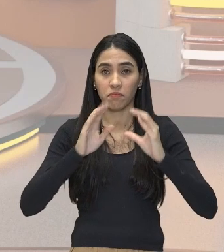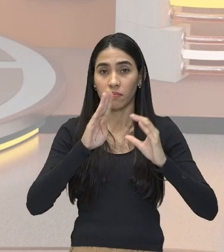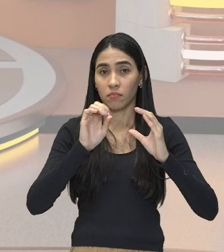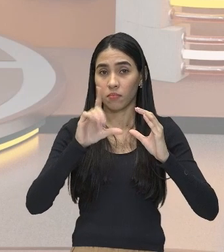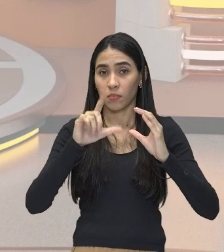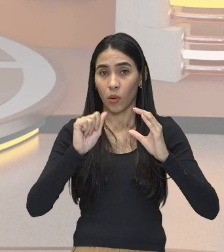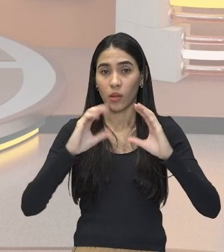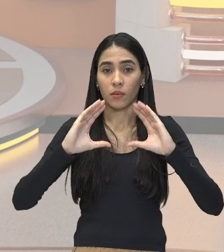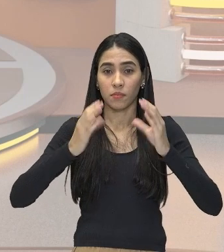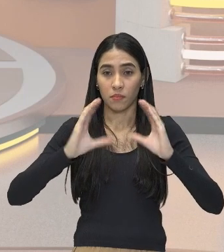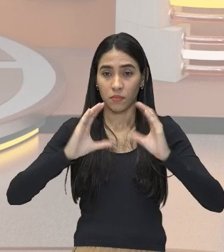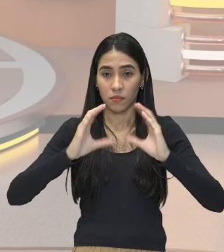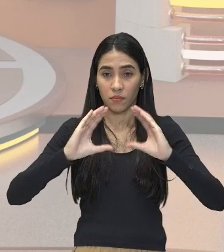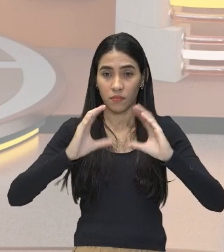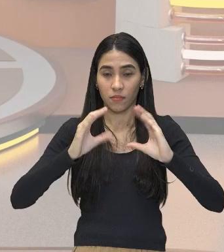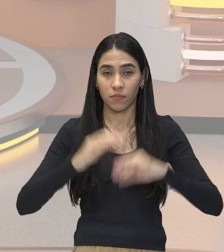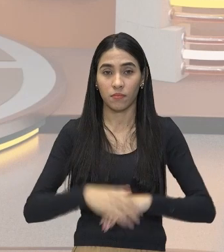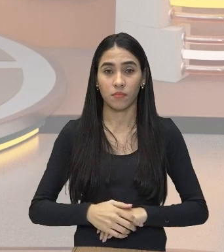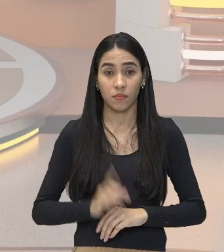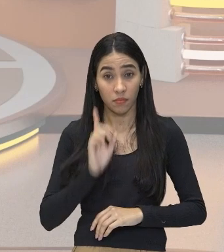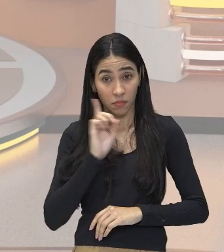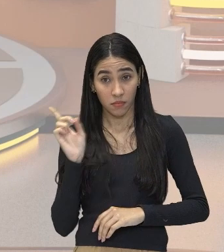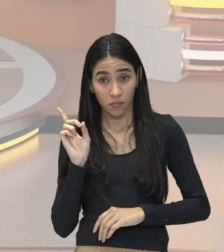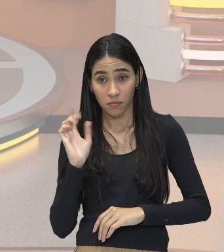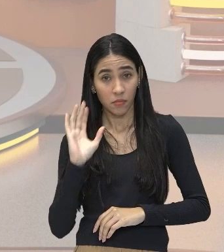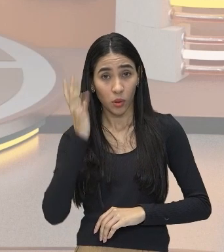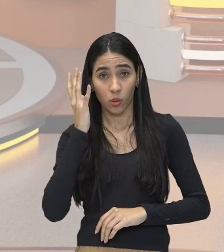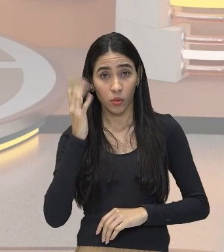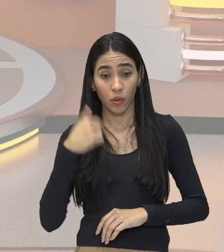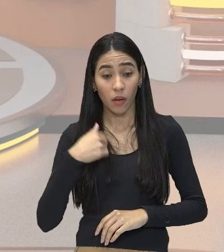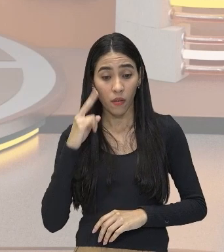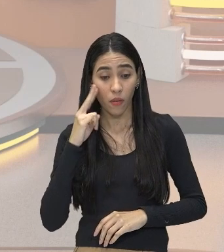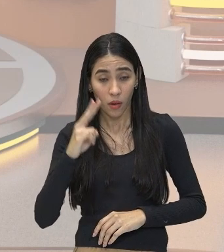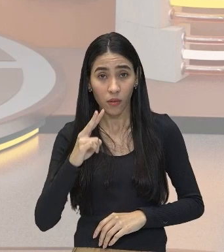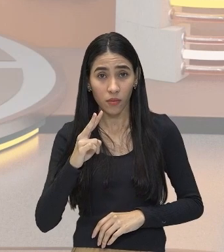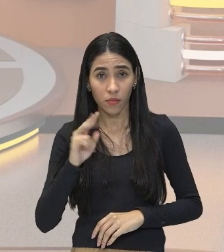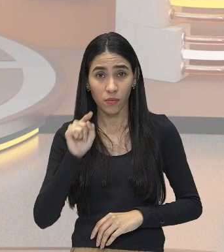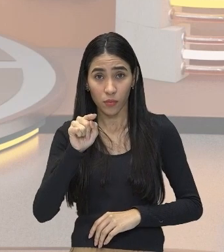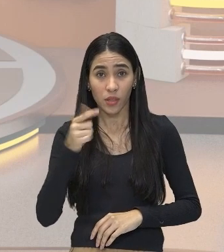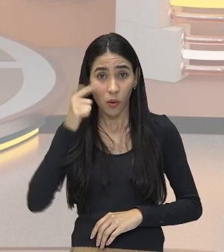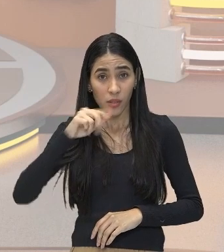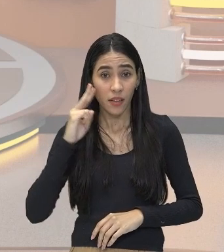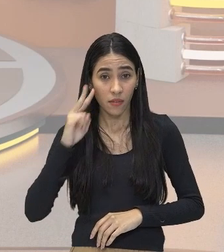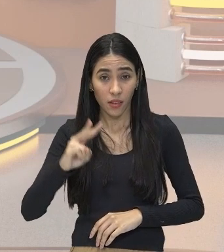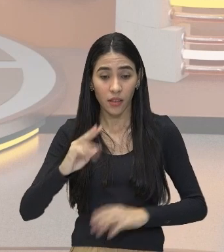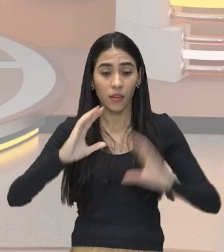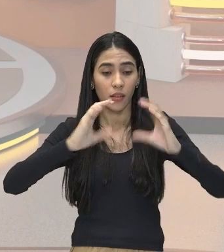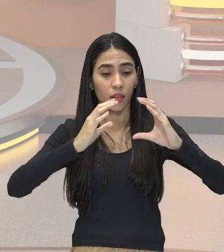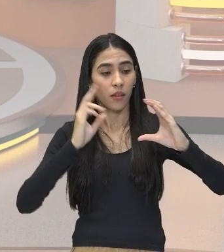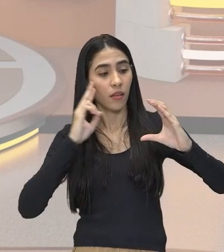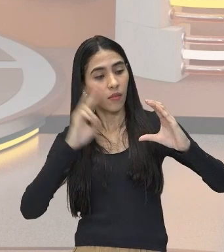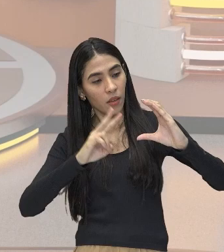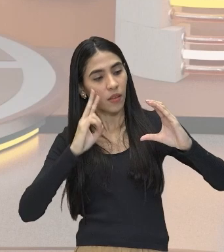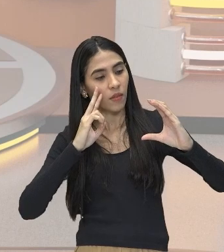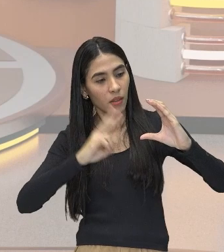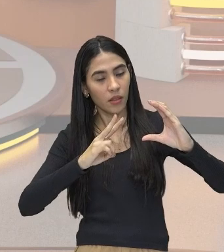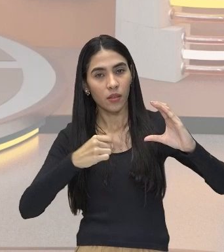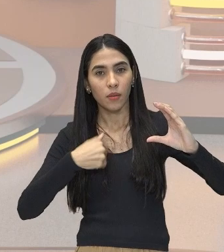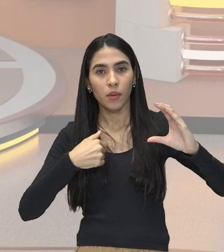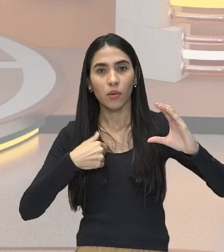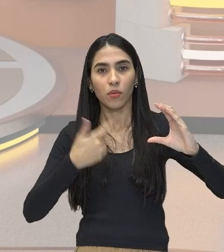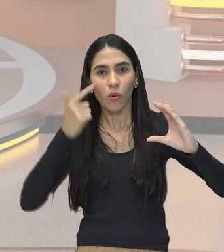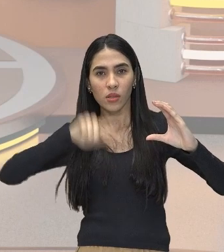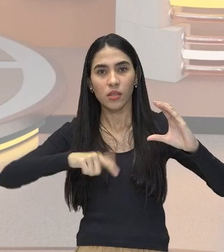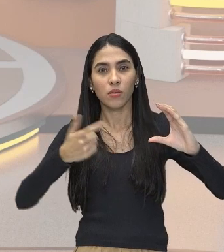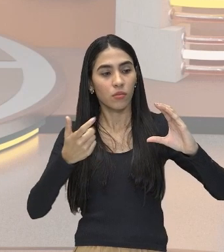bola? Então isso aqui é um fenômeno, está aqui, estou vendo. Ó, meus sentidos estão me dando a percepção de